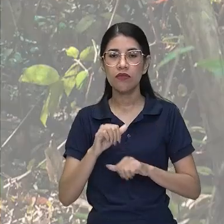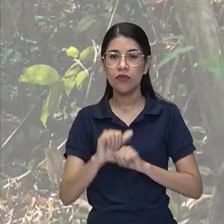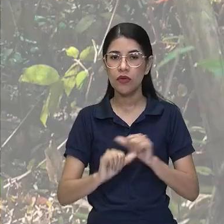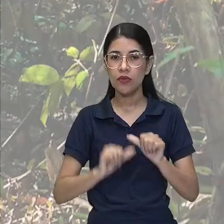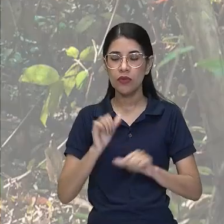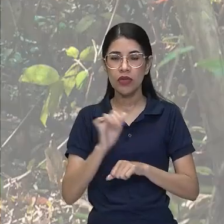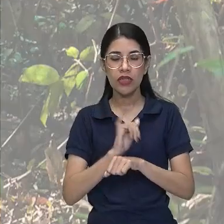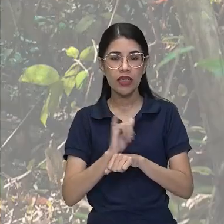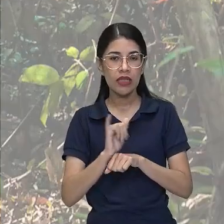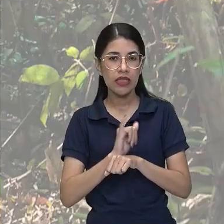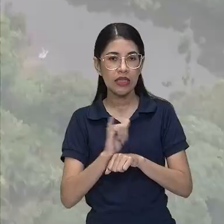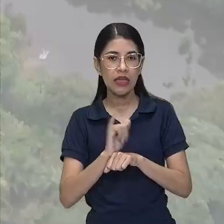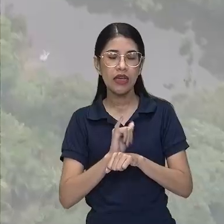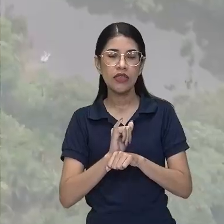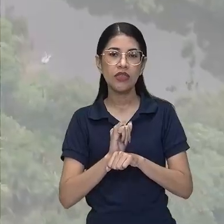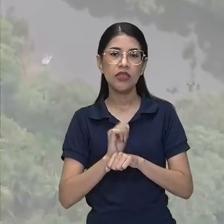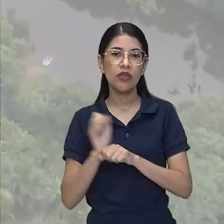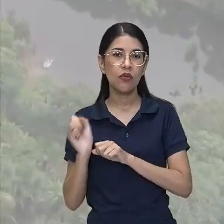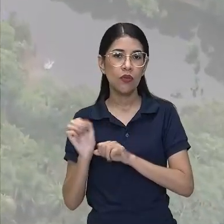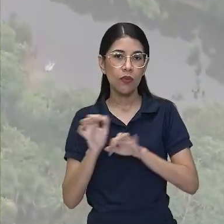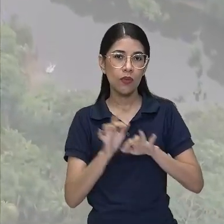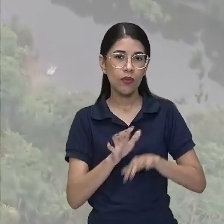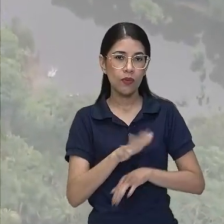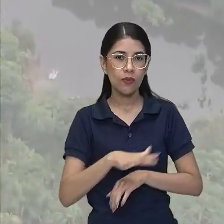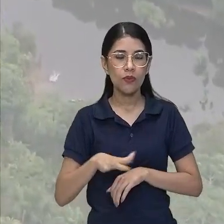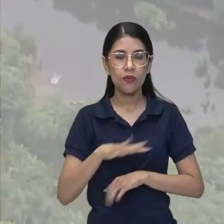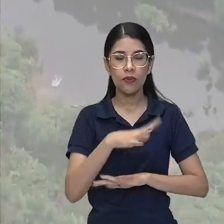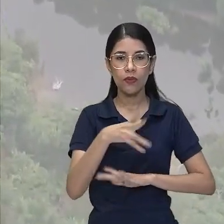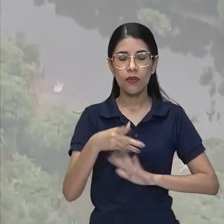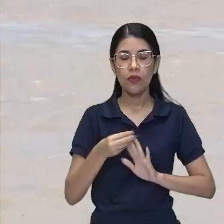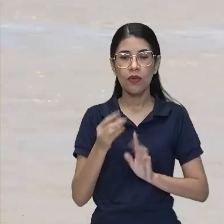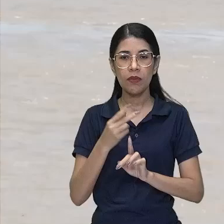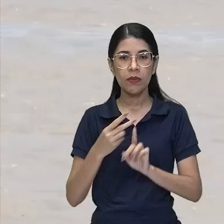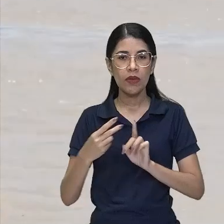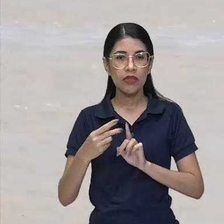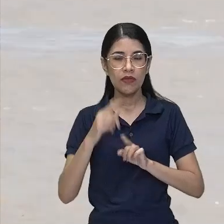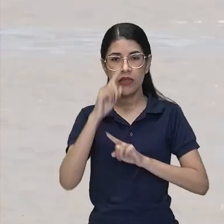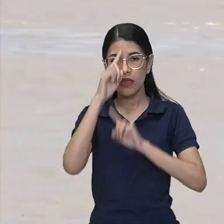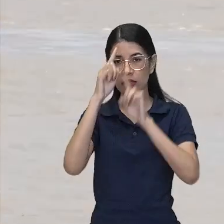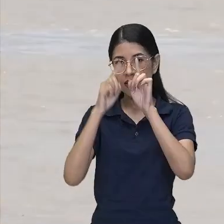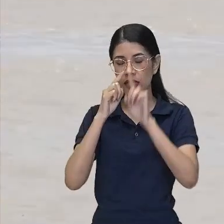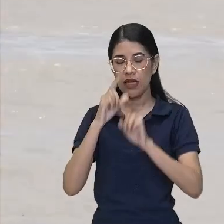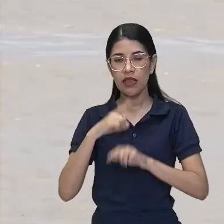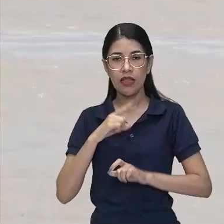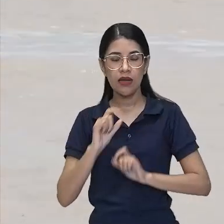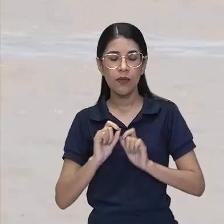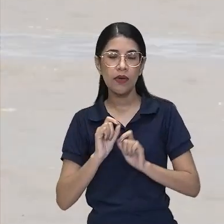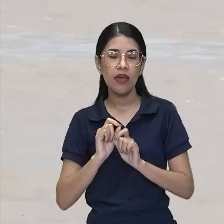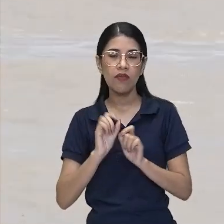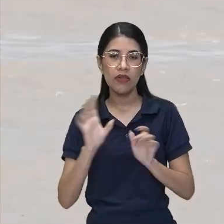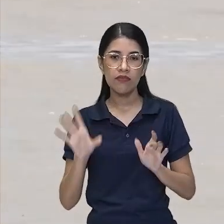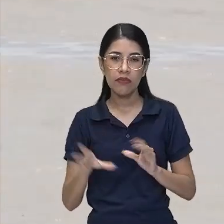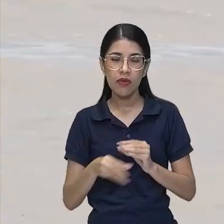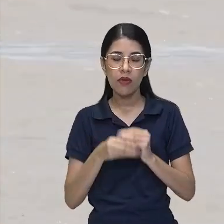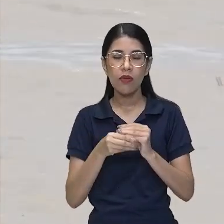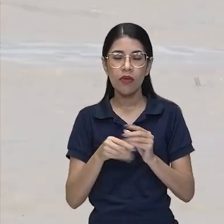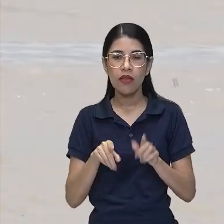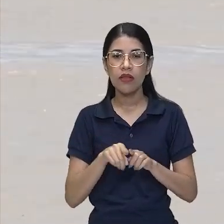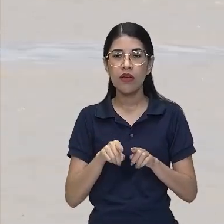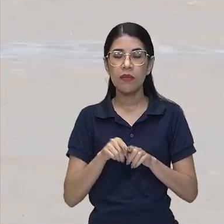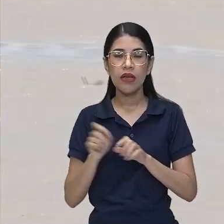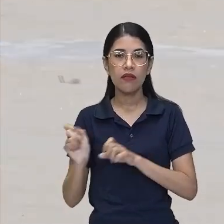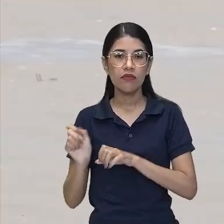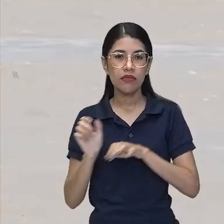estratégias de integração da Amazônia. Pelo menos do ponto de vista das ideias, a gente passa a incorporar nessas estratégias de ocupação